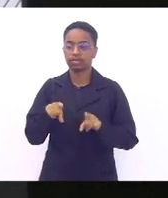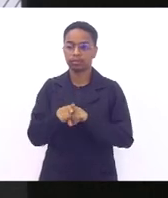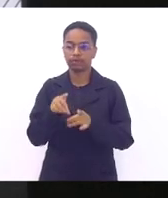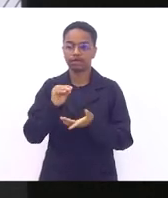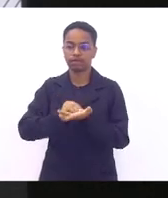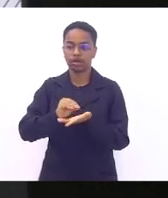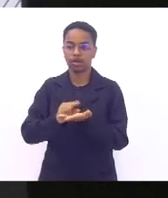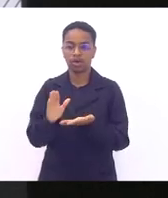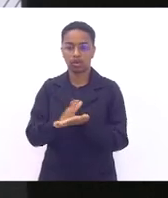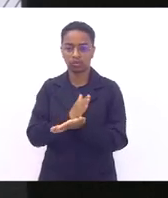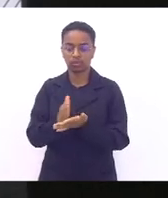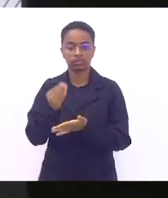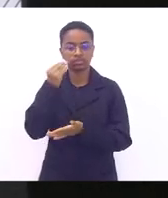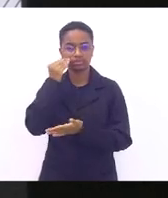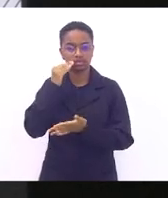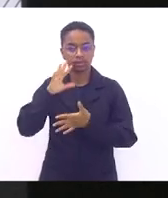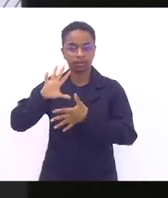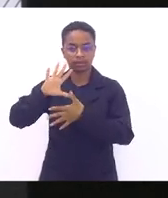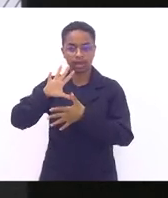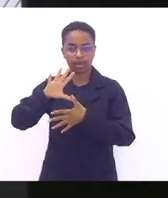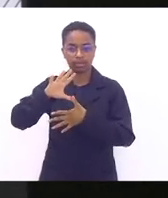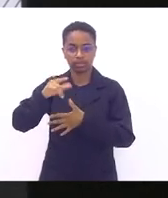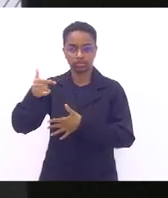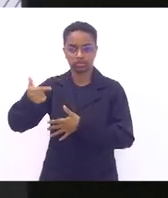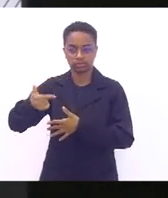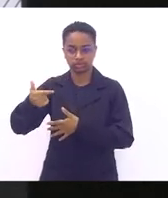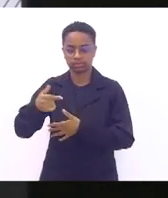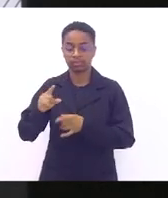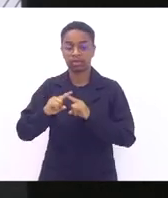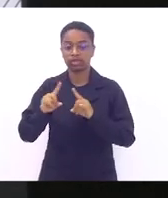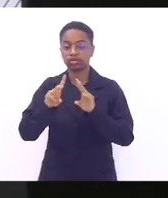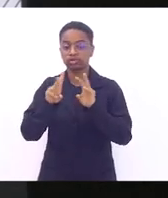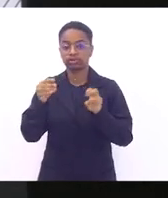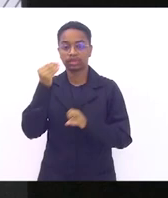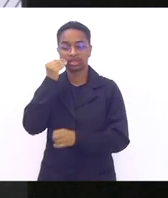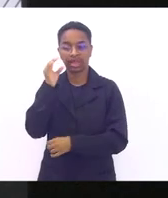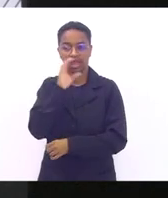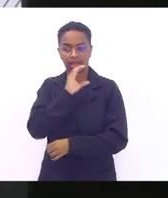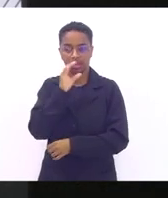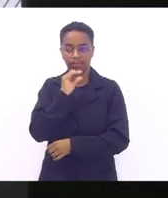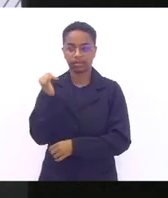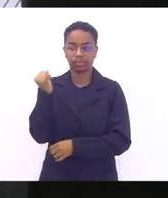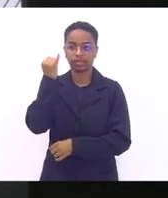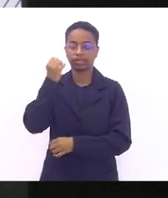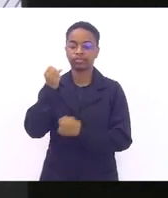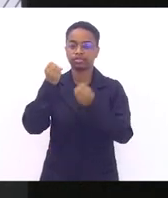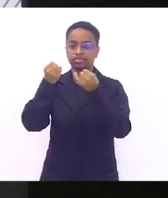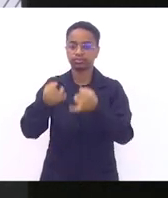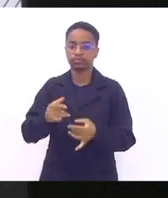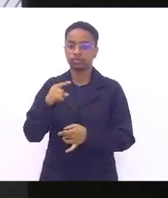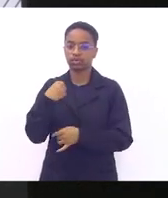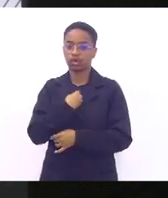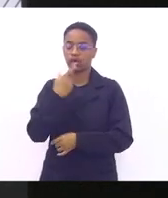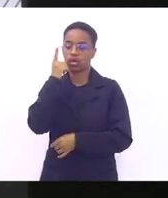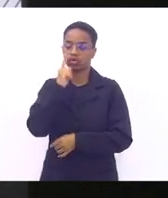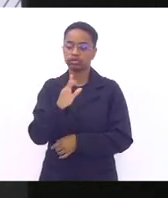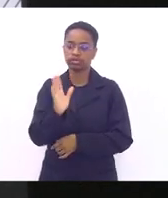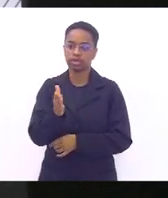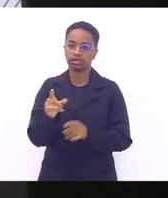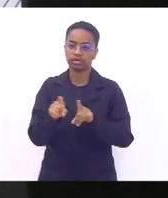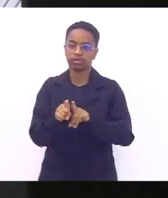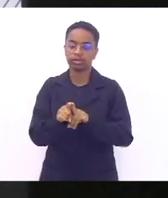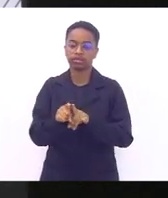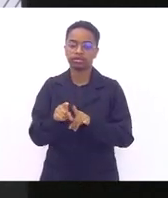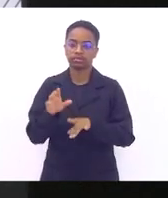gente chegar naquele mapa do lado. Sobre o teste rápido, uma coisa importante de falar que a gente já conseguiu e foi talvez o melhor e